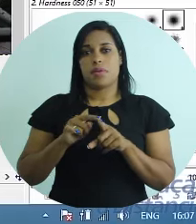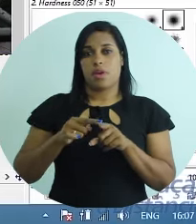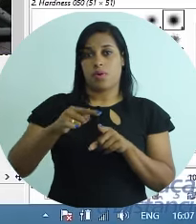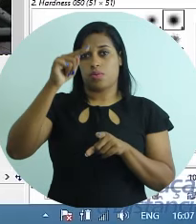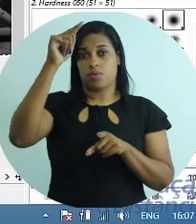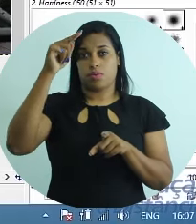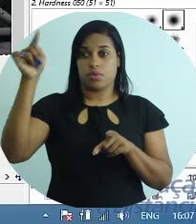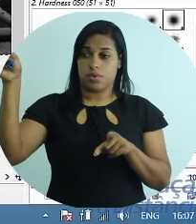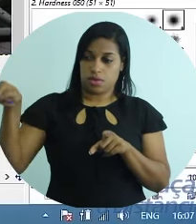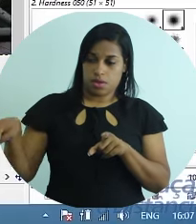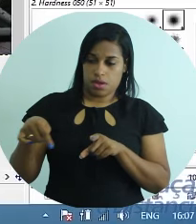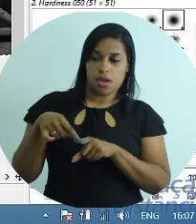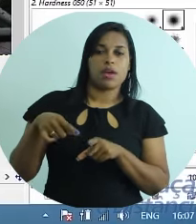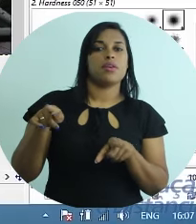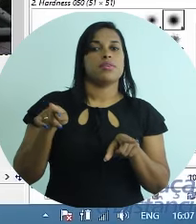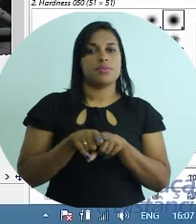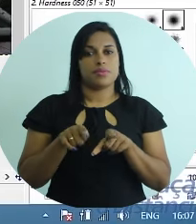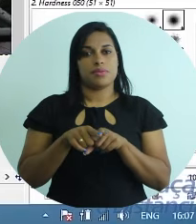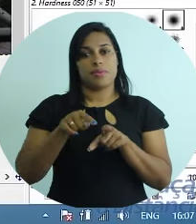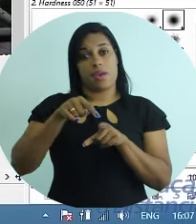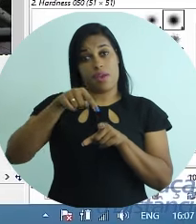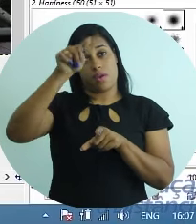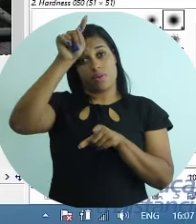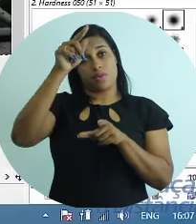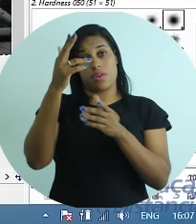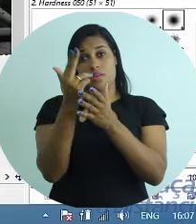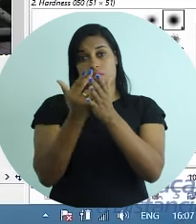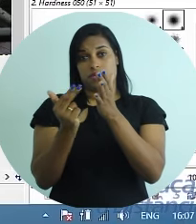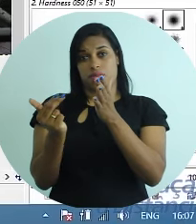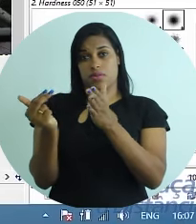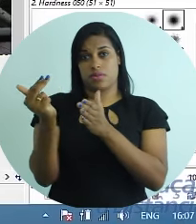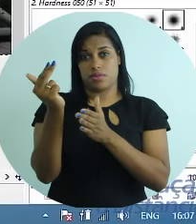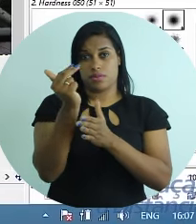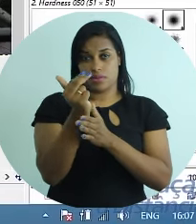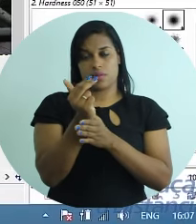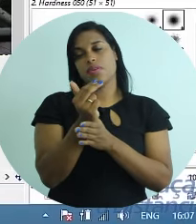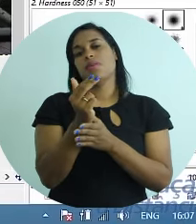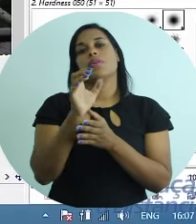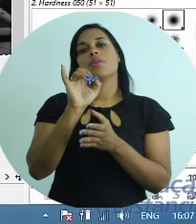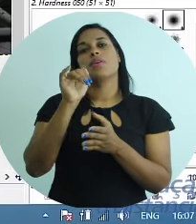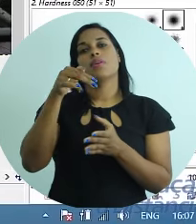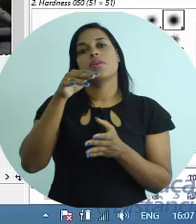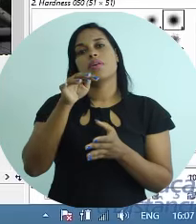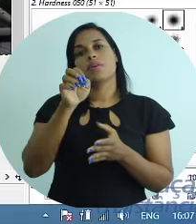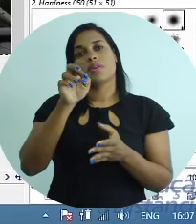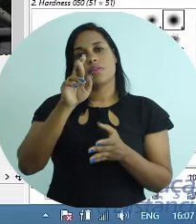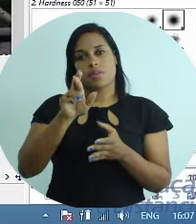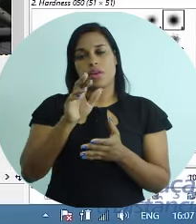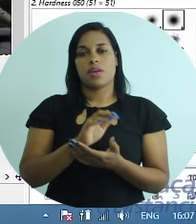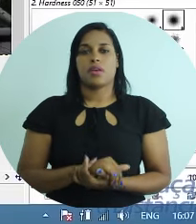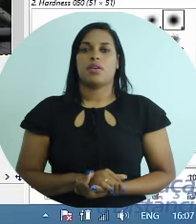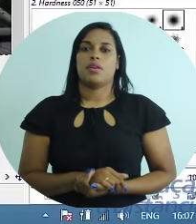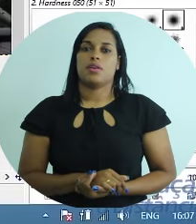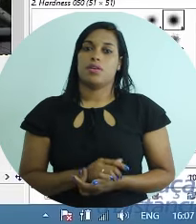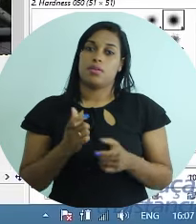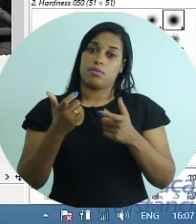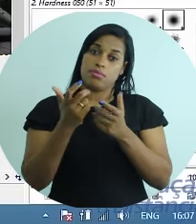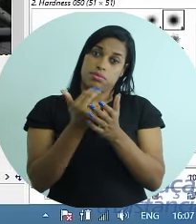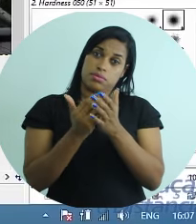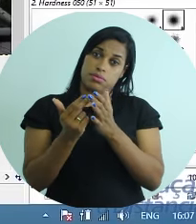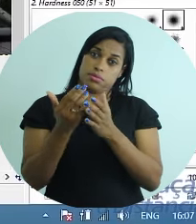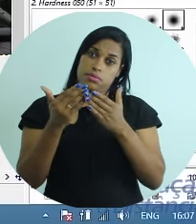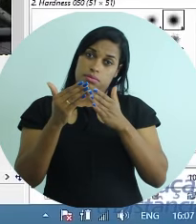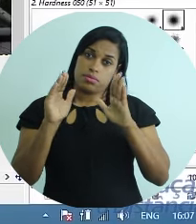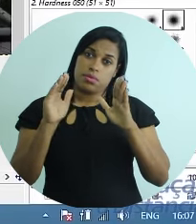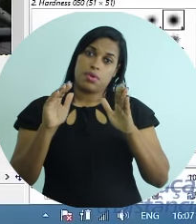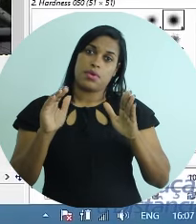altura para que ela pegue a altura da imagem inteira. Então aperto o Enter aqui, e a nossa imagem, eu vou ter